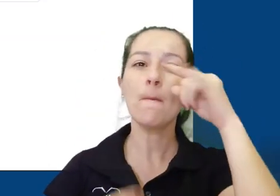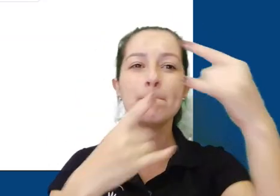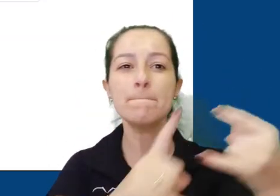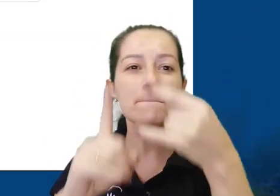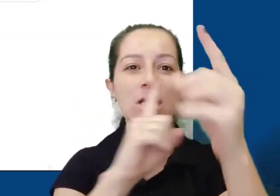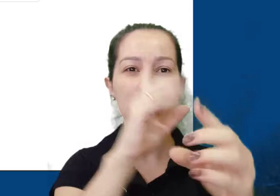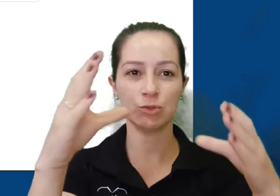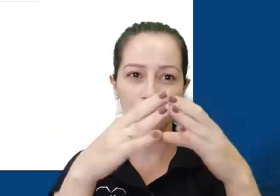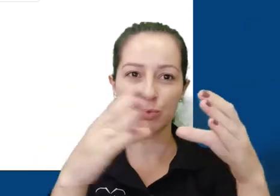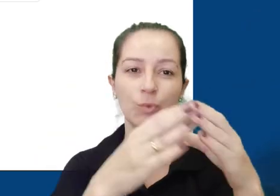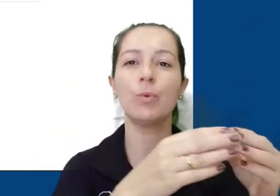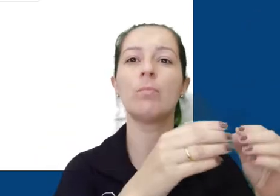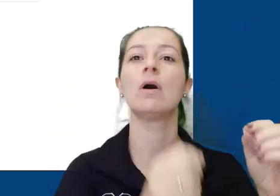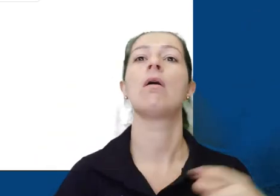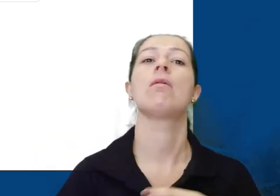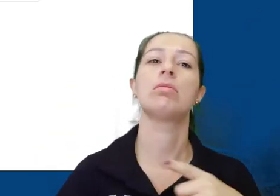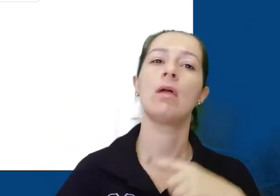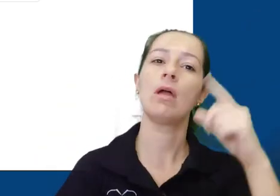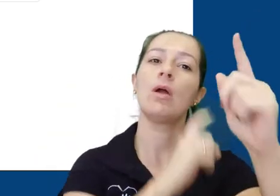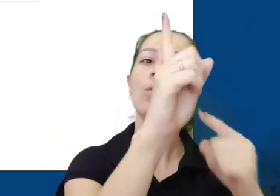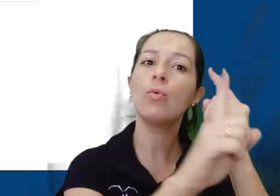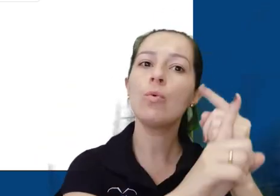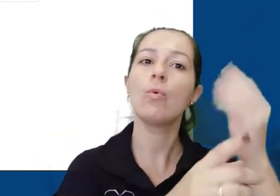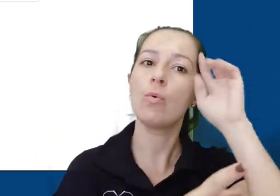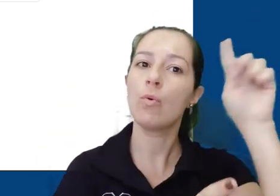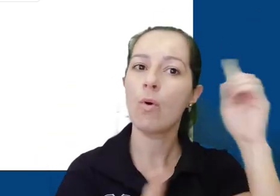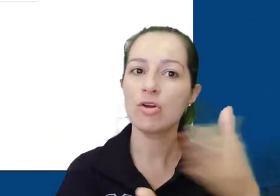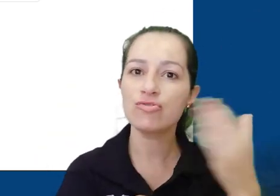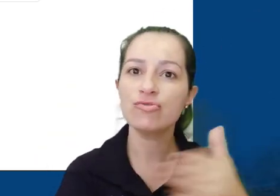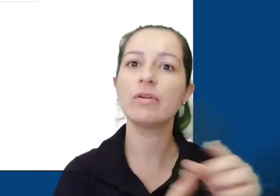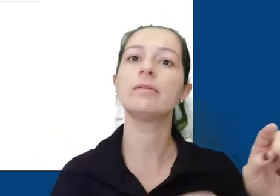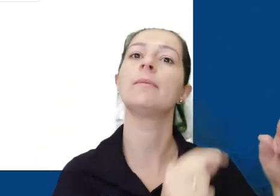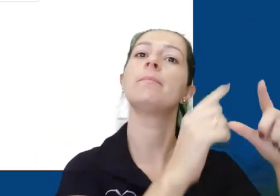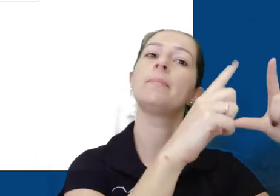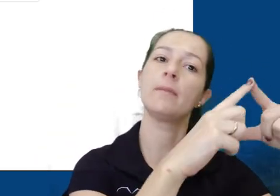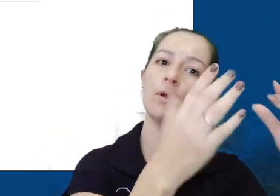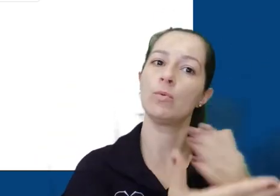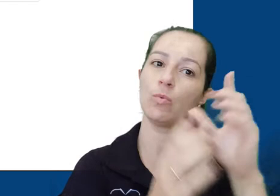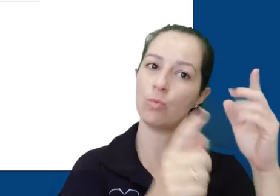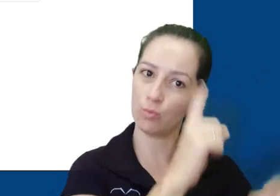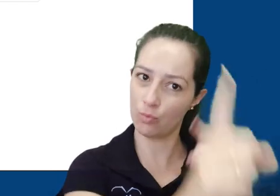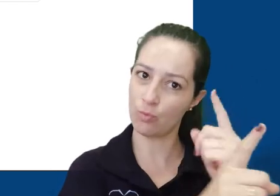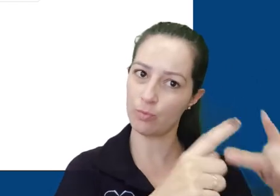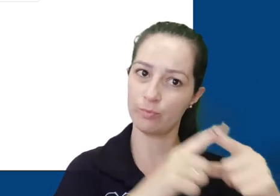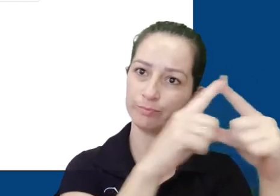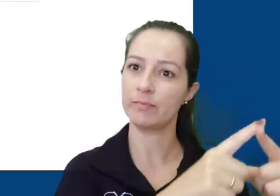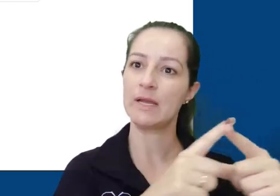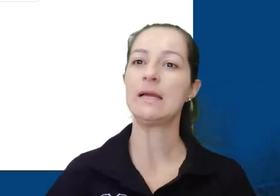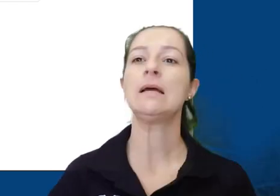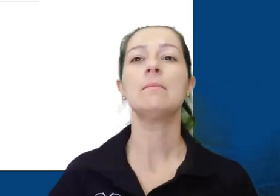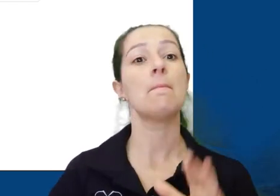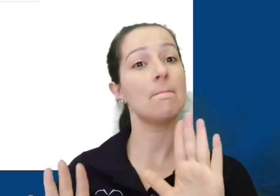o Google Agenda e a pasta do drive todas essas opções citadas serão explicados em outros vídeos neste momento ter apenas é como criaremos